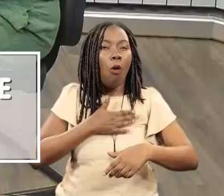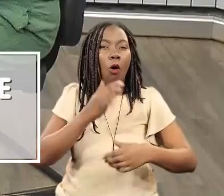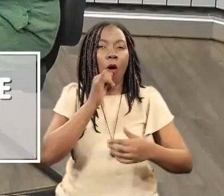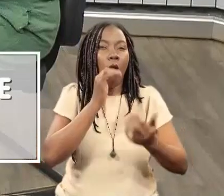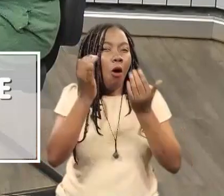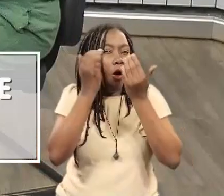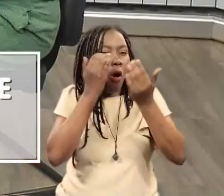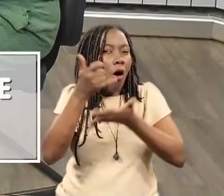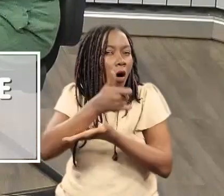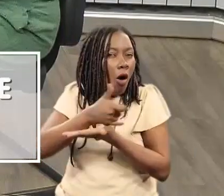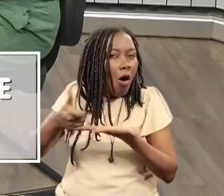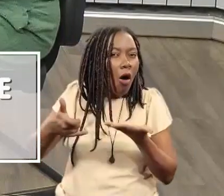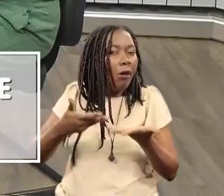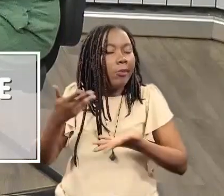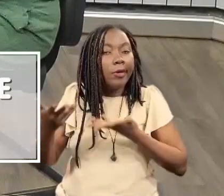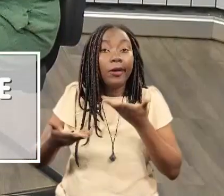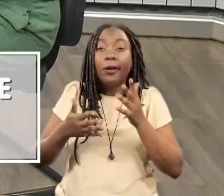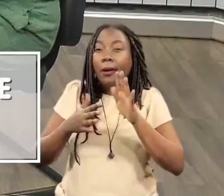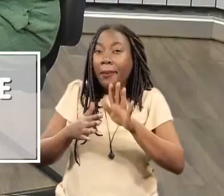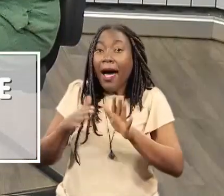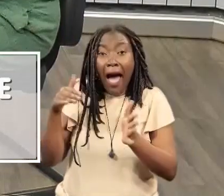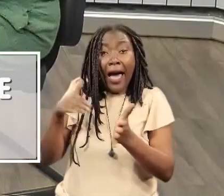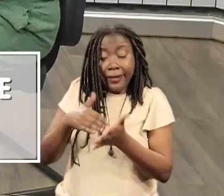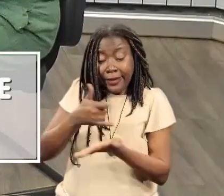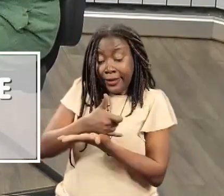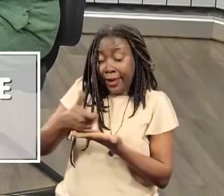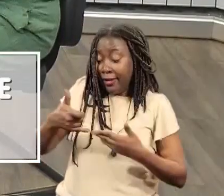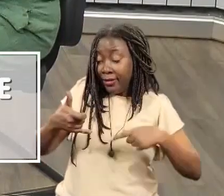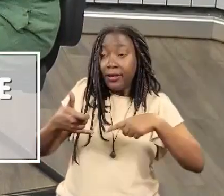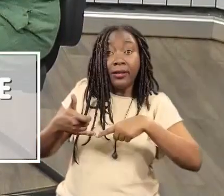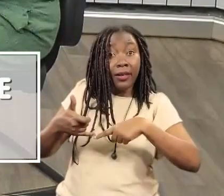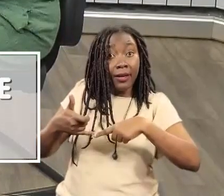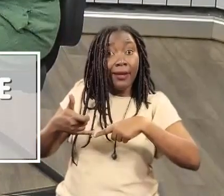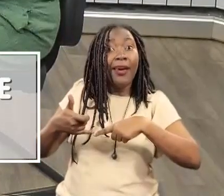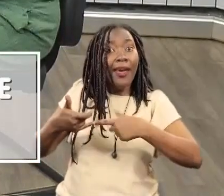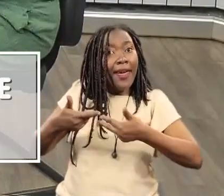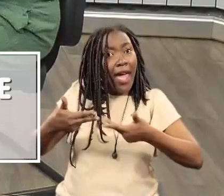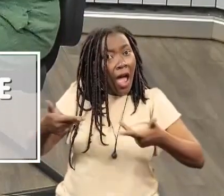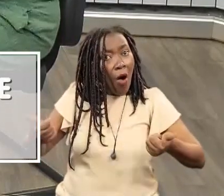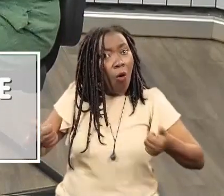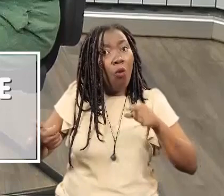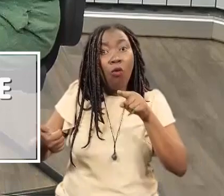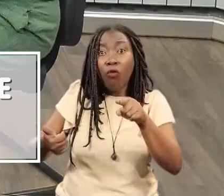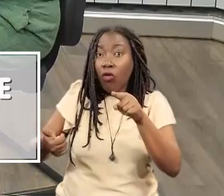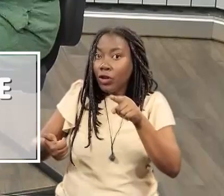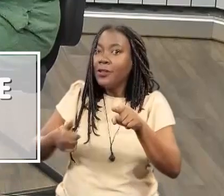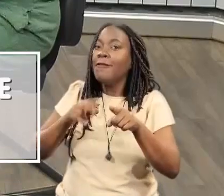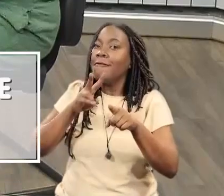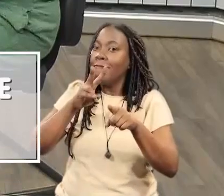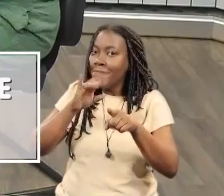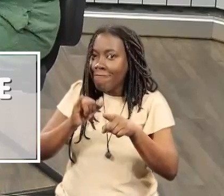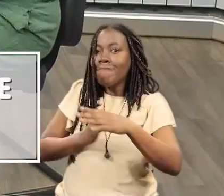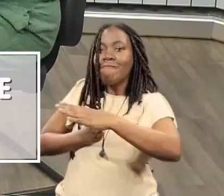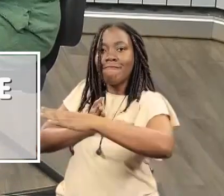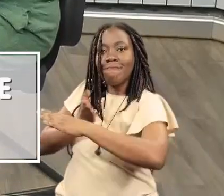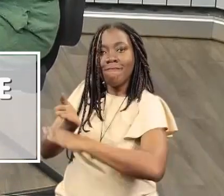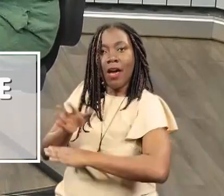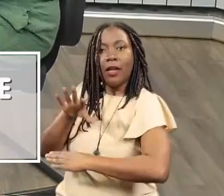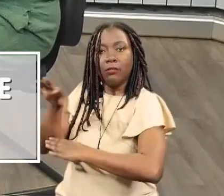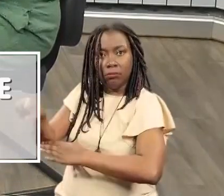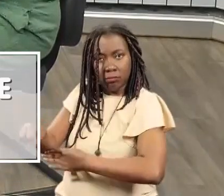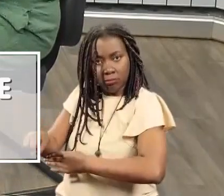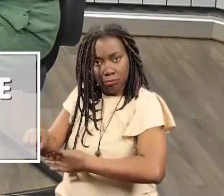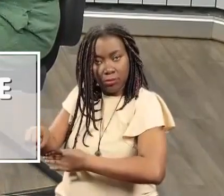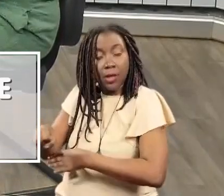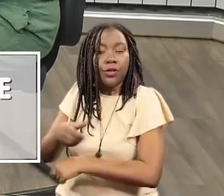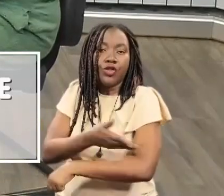drogas e tal, mas é assim, até a droga em si mesmo é algo que você vai até ela. Né?